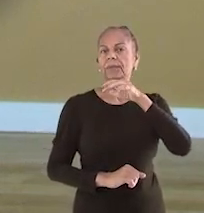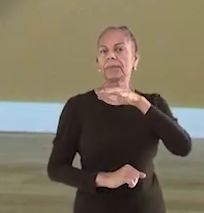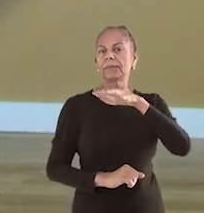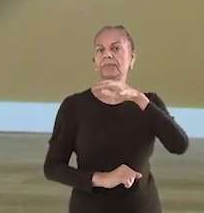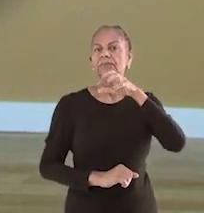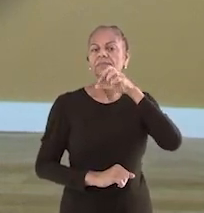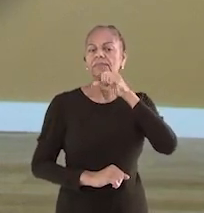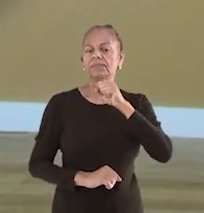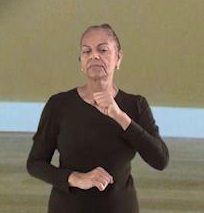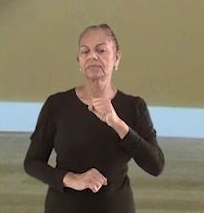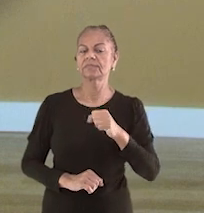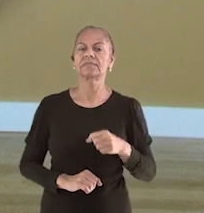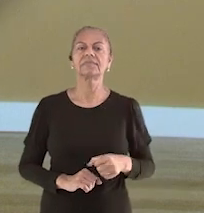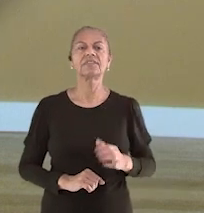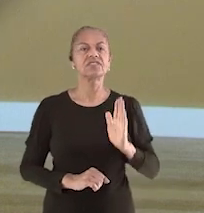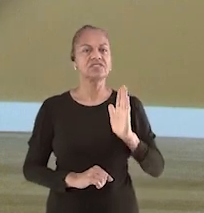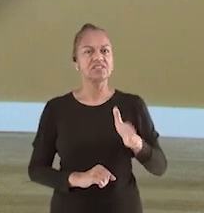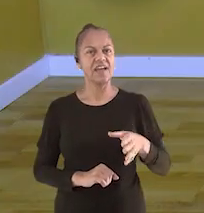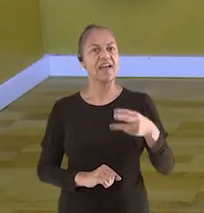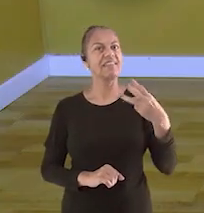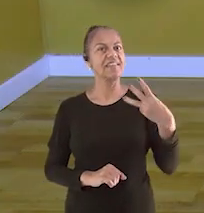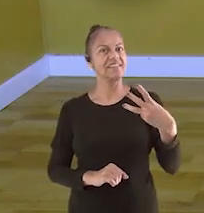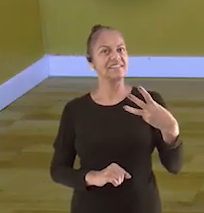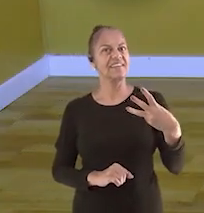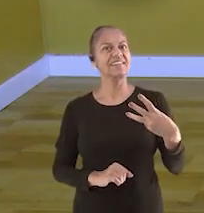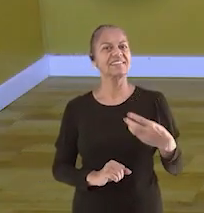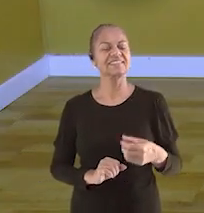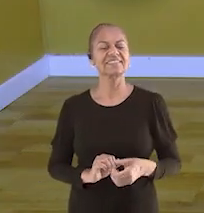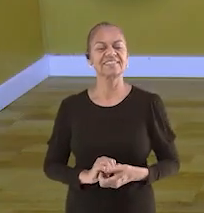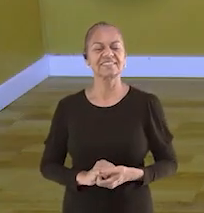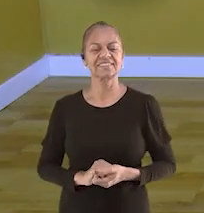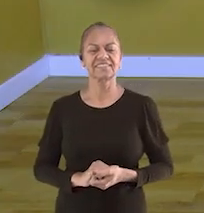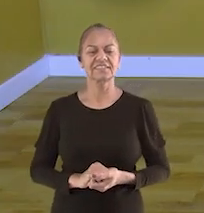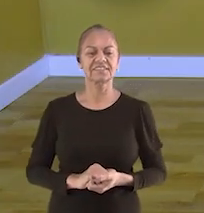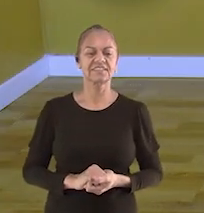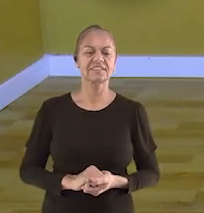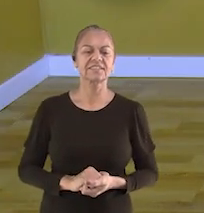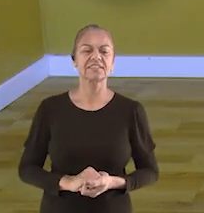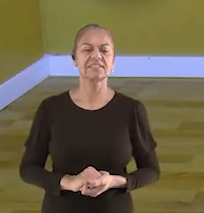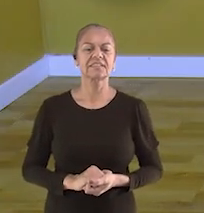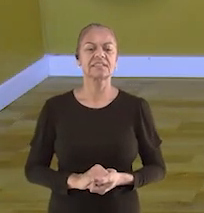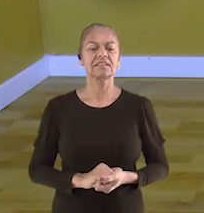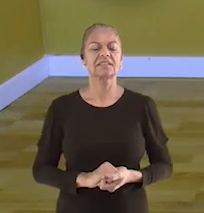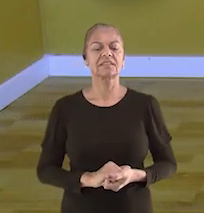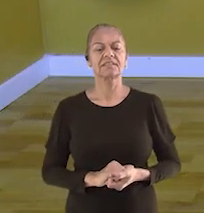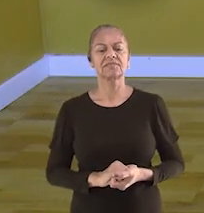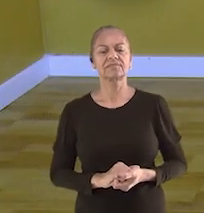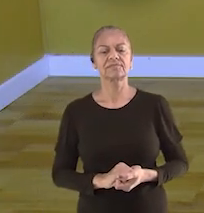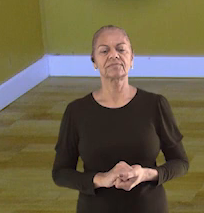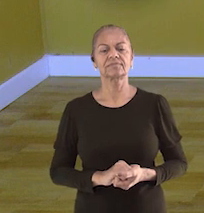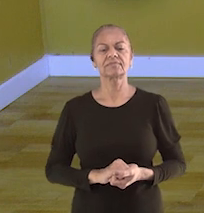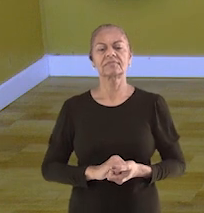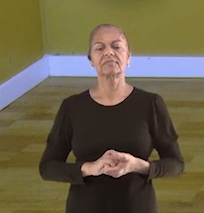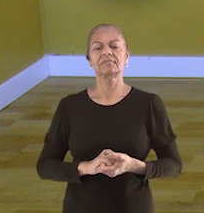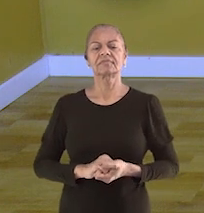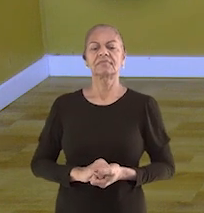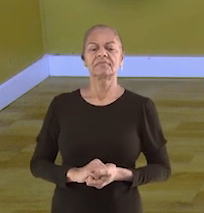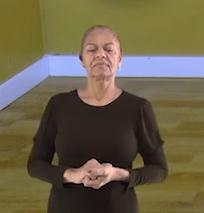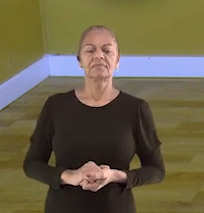Estamos no nosso terceiro exercício, beleza? Esse aqui, ó, a gente consegue até dar uma